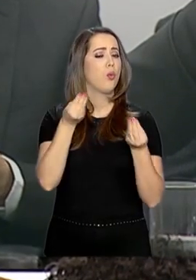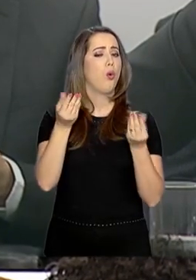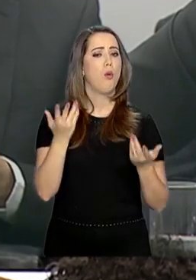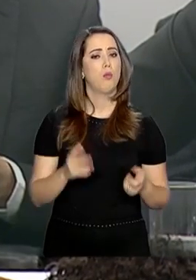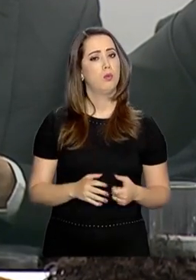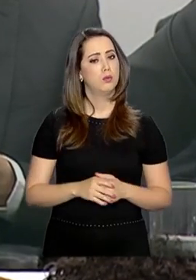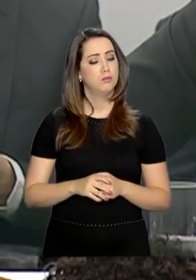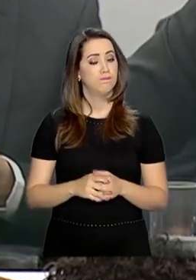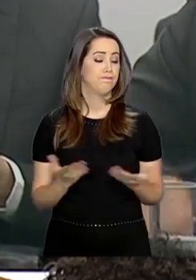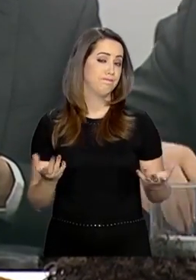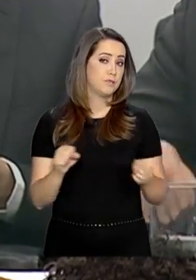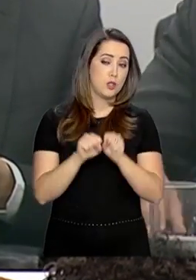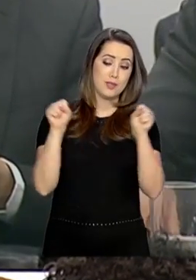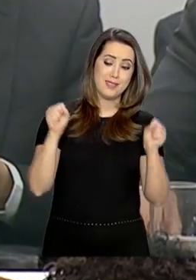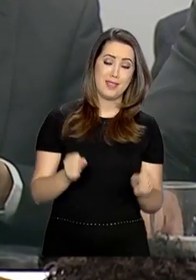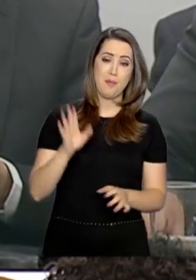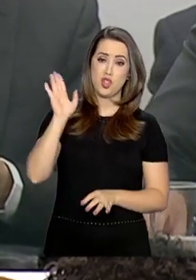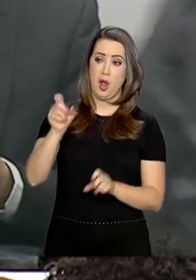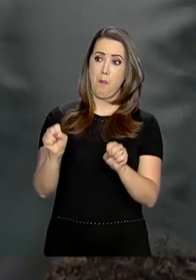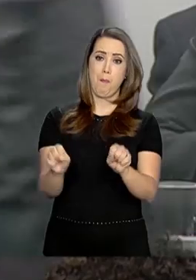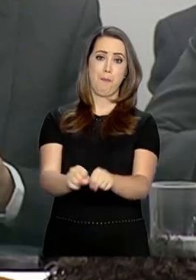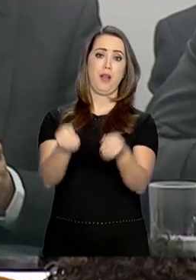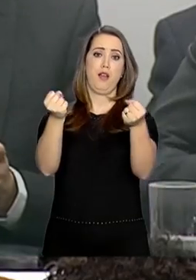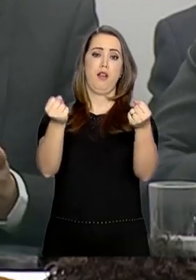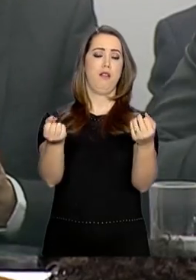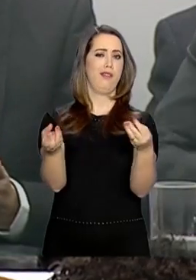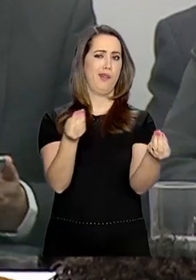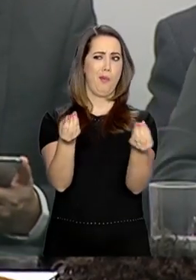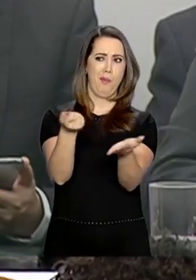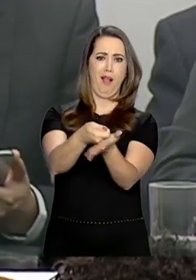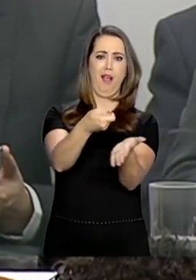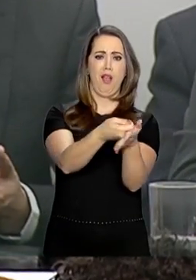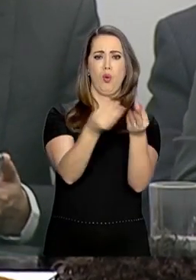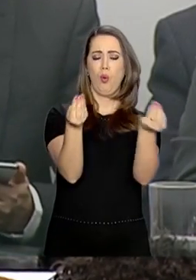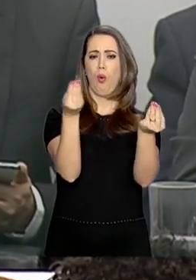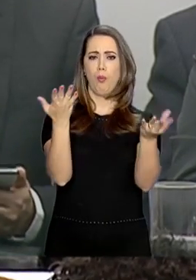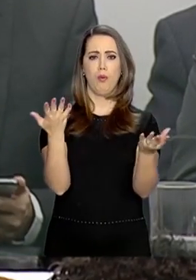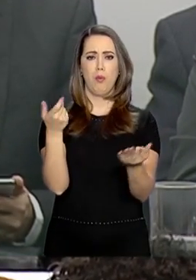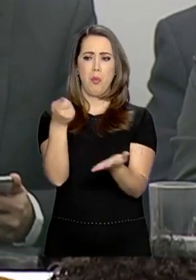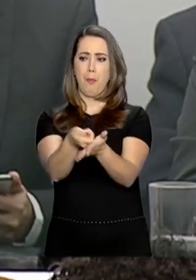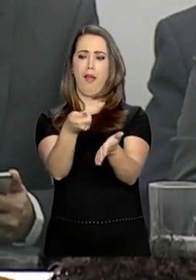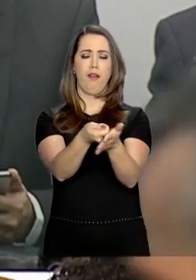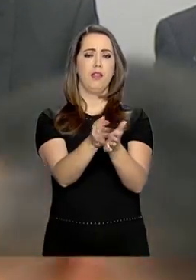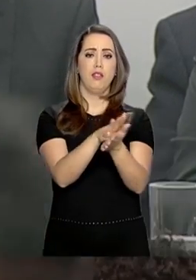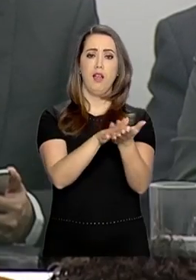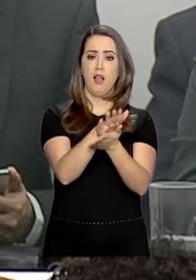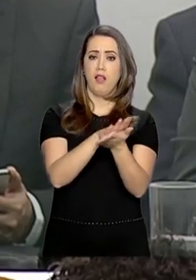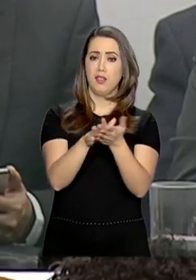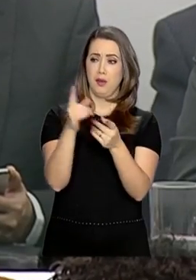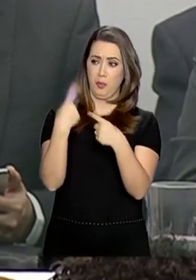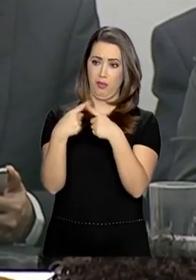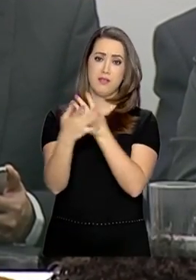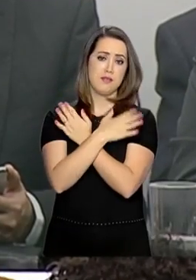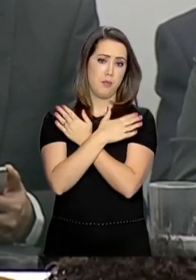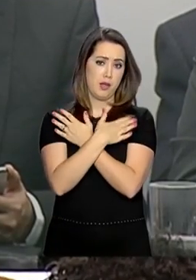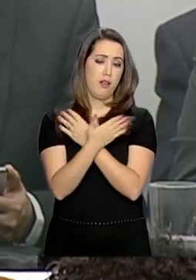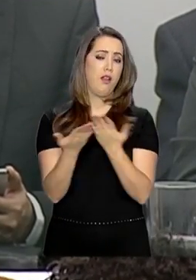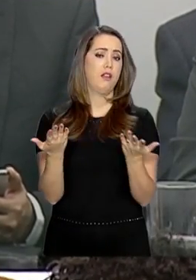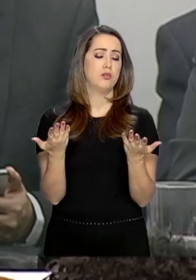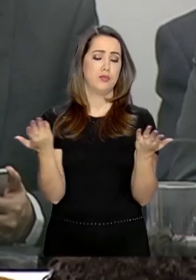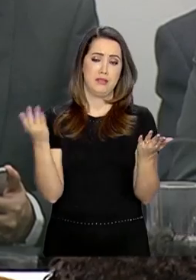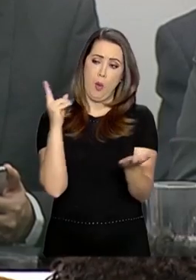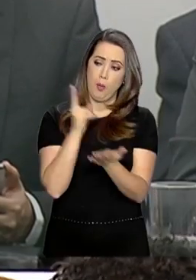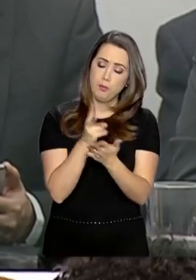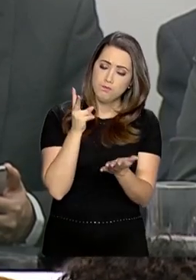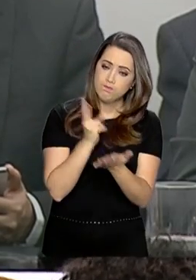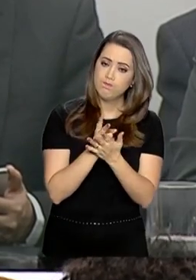E o sistema está quebrado, eles não conseguem contribuir para a Previdência, porque eles estão desempregados, e, ao mesmo